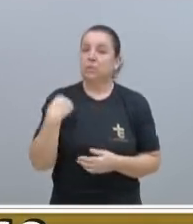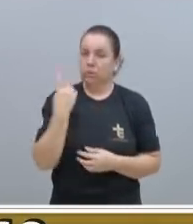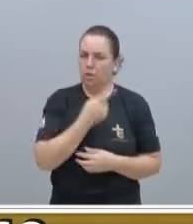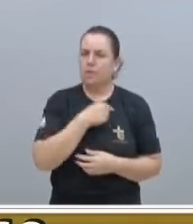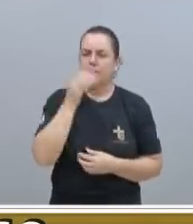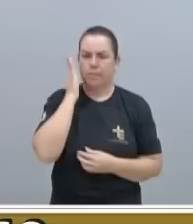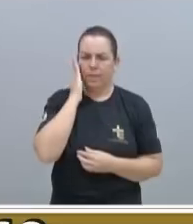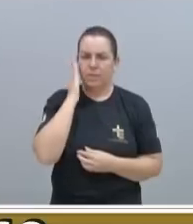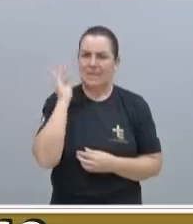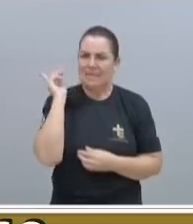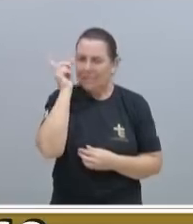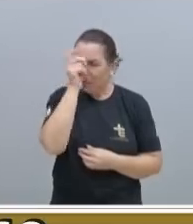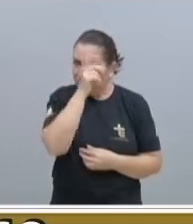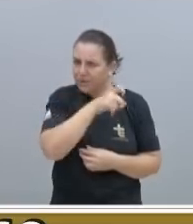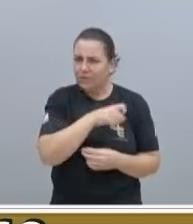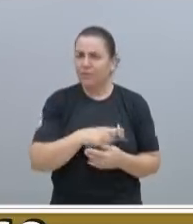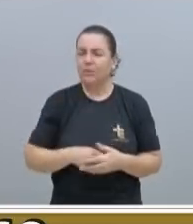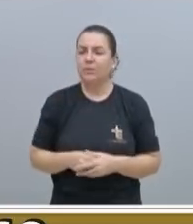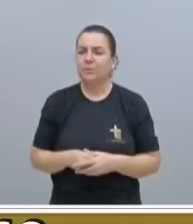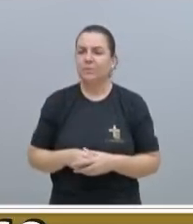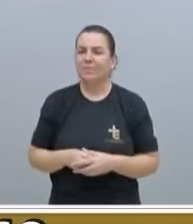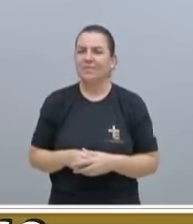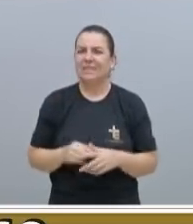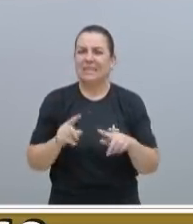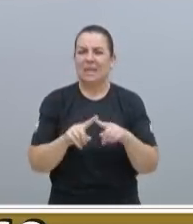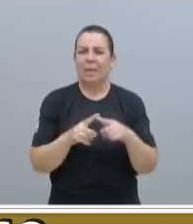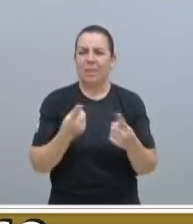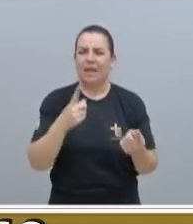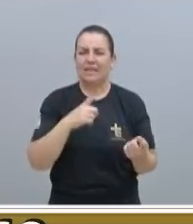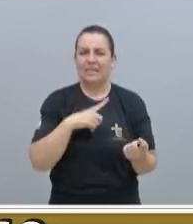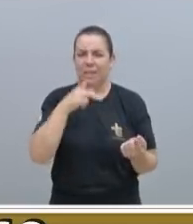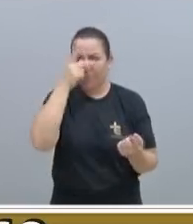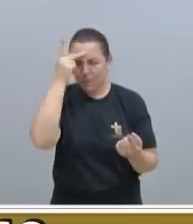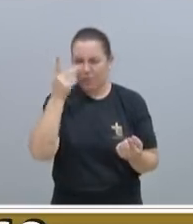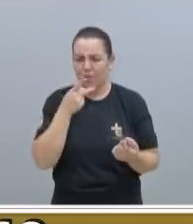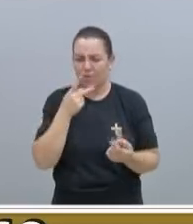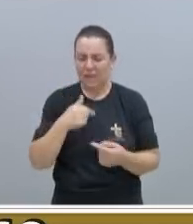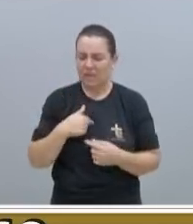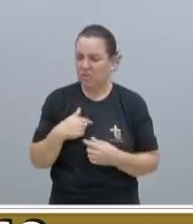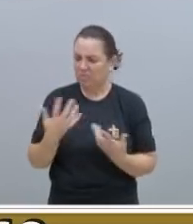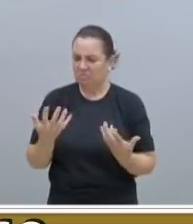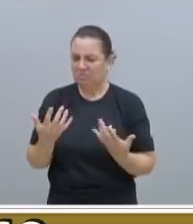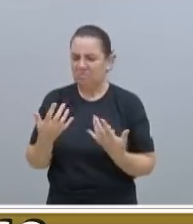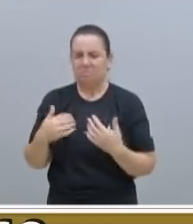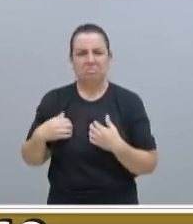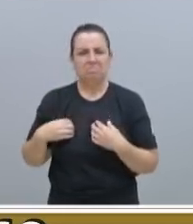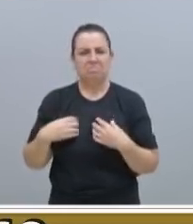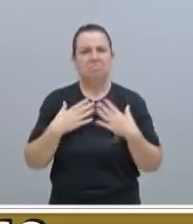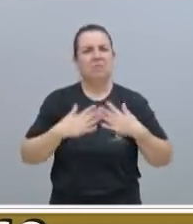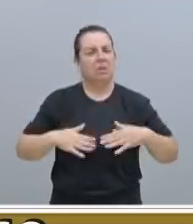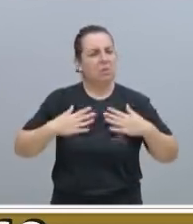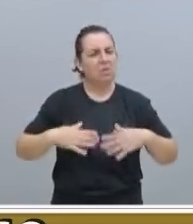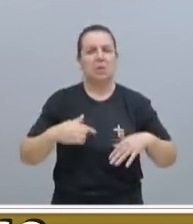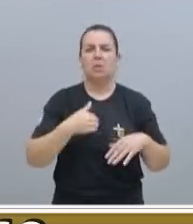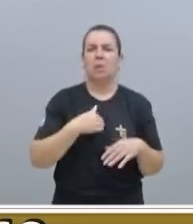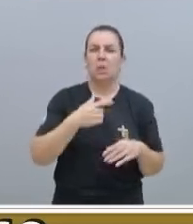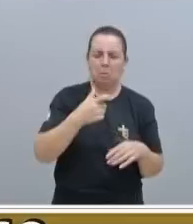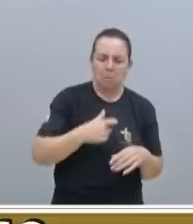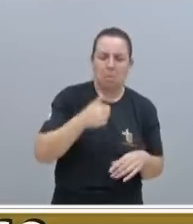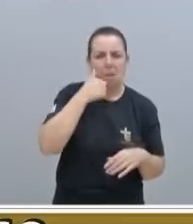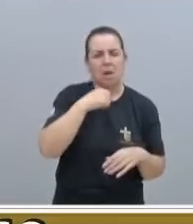alguém aqui poderia dizer mas eu não tenho grandes ambições eu sou do lar eu sou uma mãe